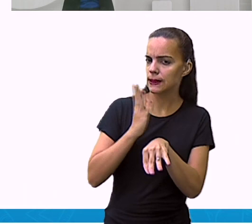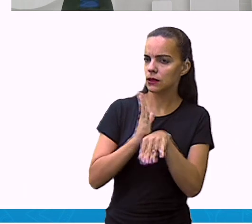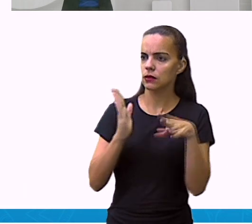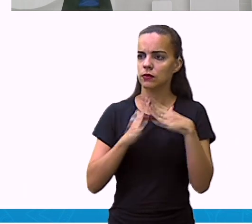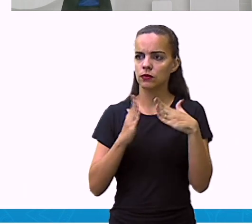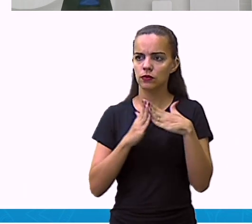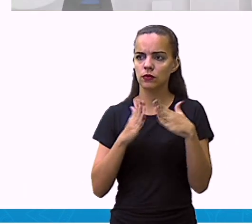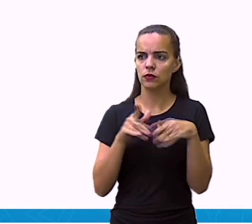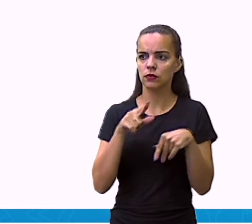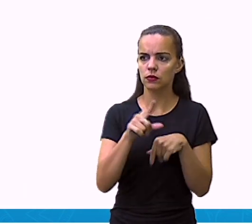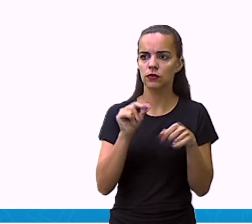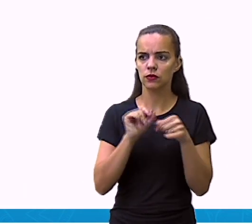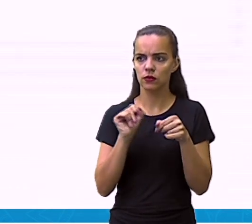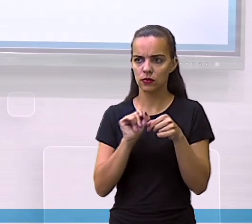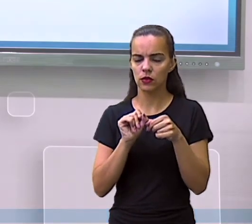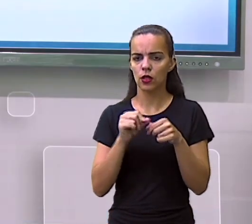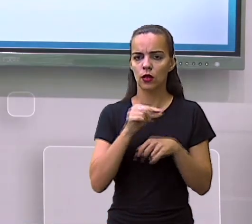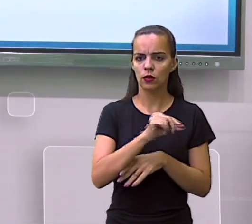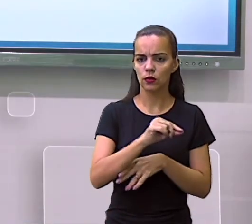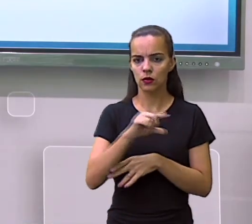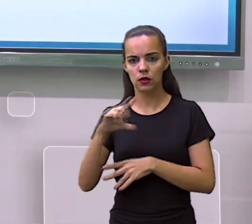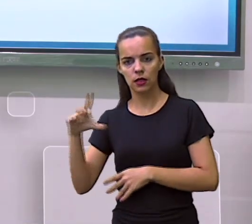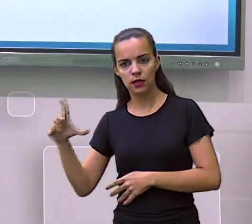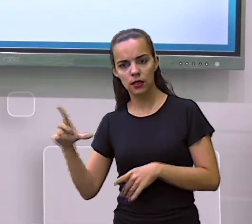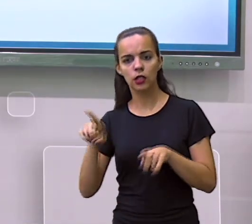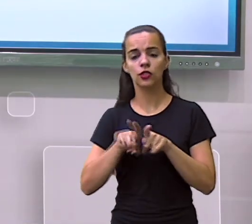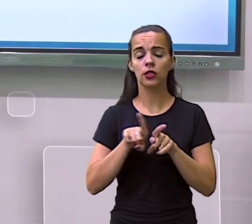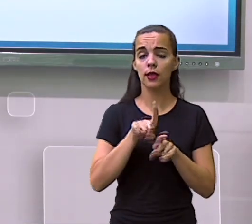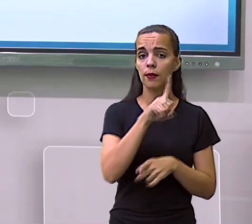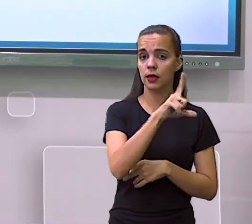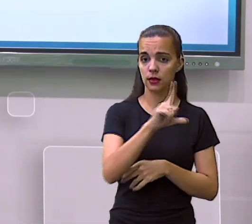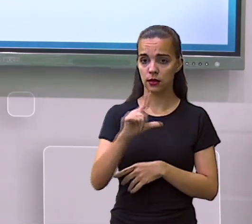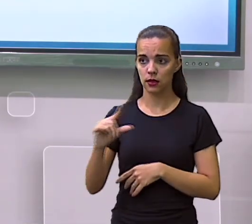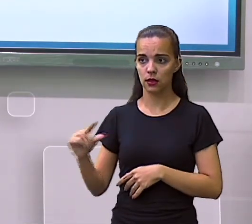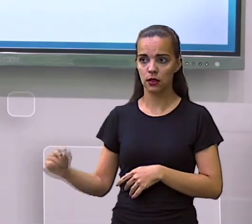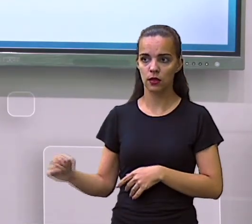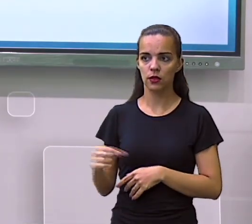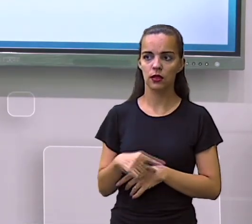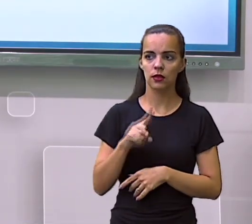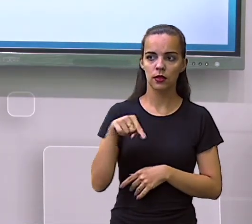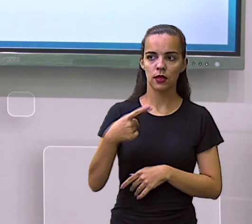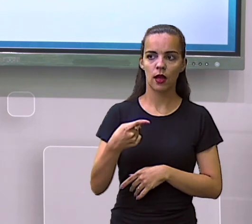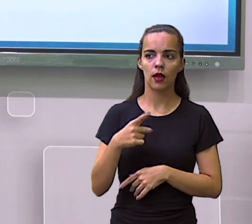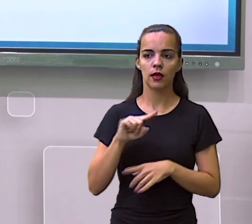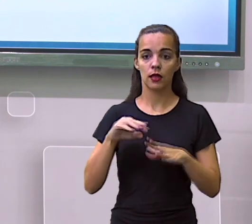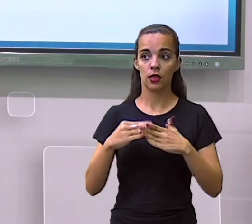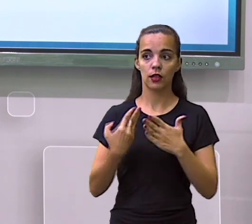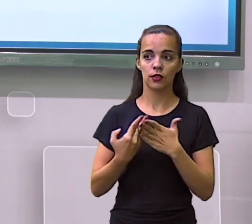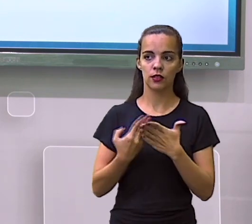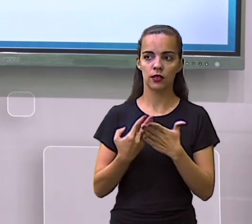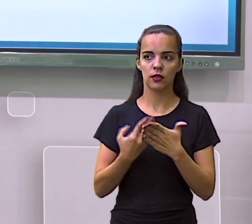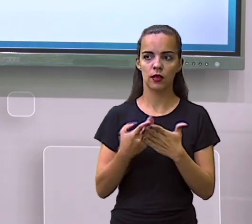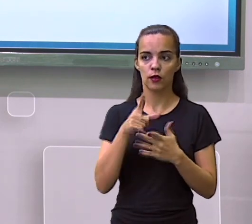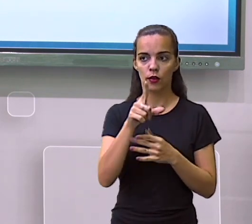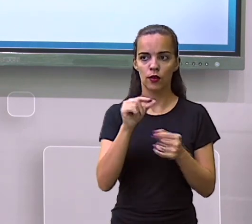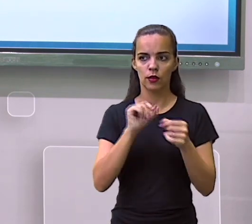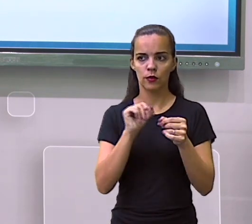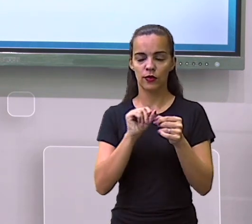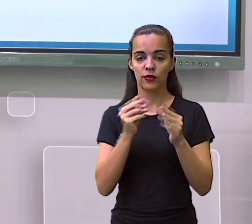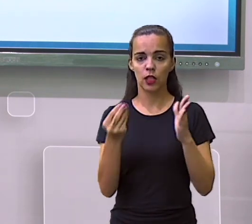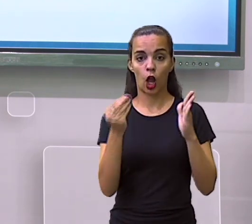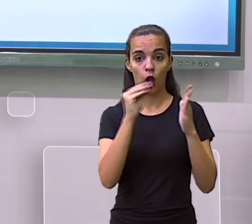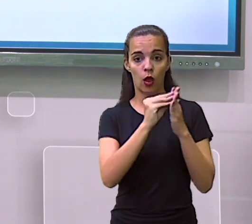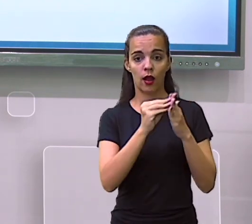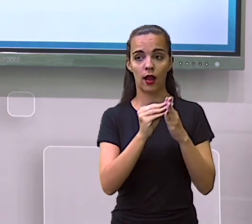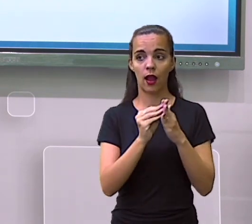jogo sobre ordem crescente e decrescente. Você pode estar acessando, depois que nossa aula terminar, você pode estar lá jogando